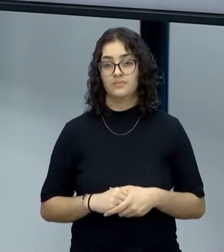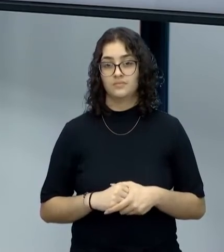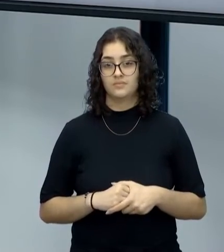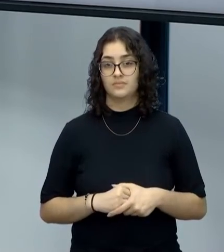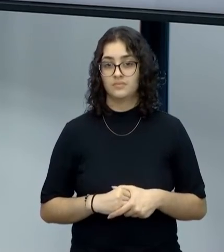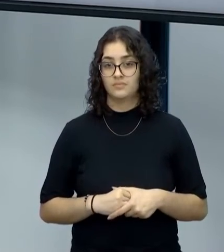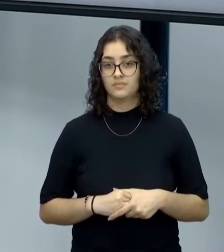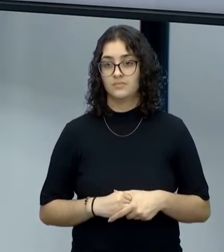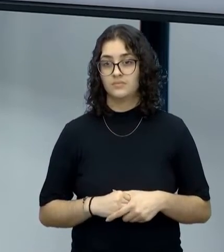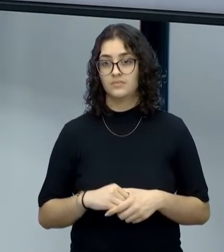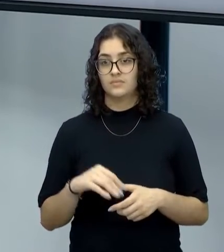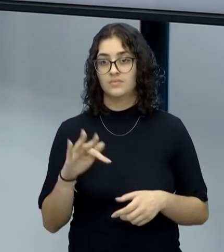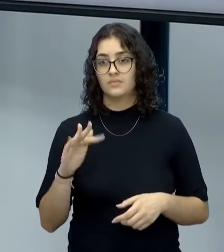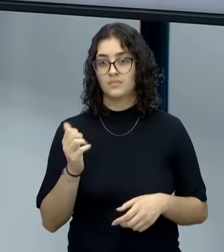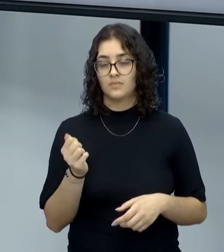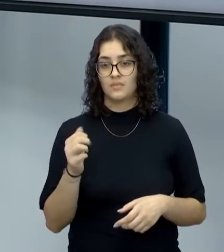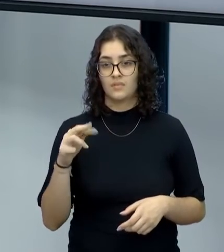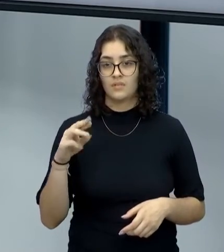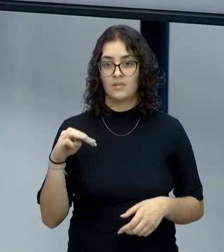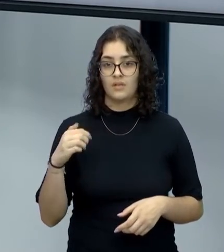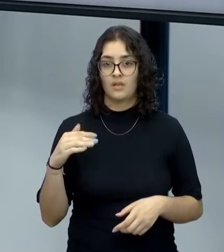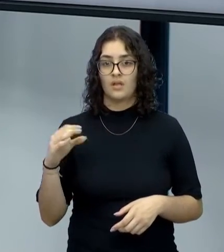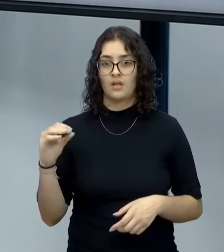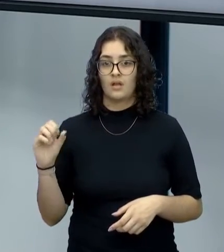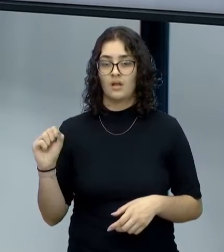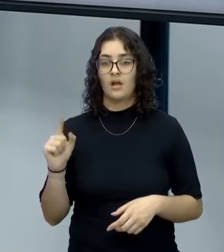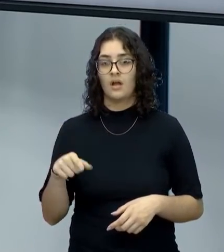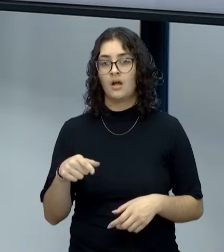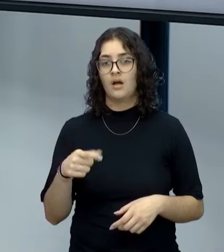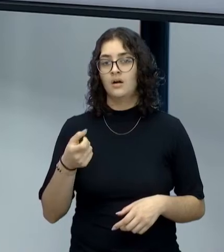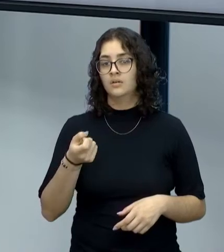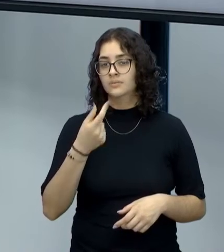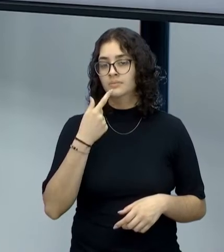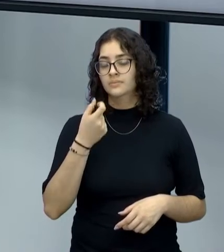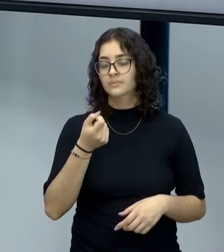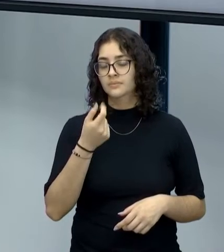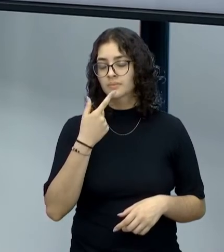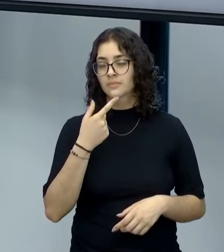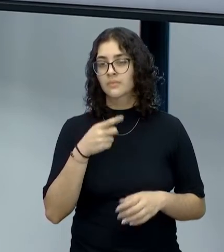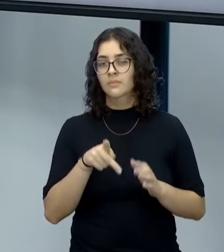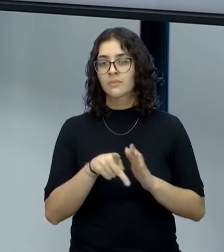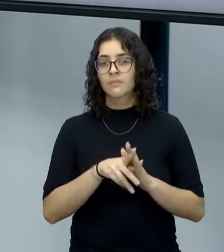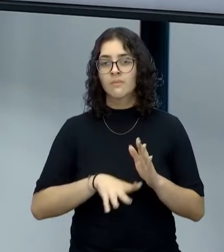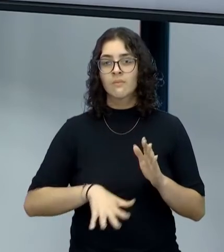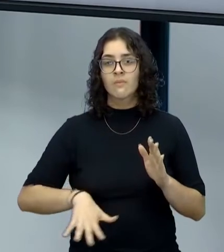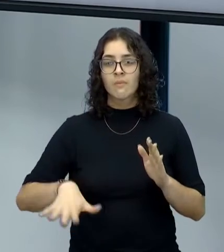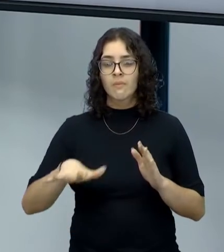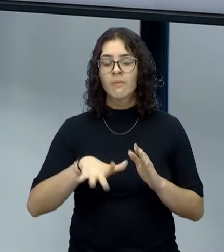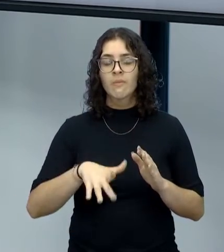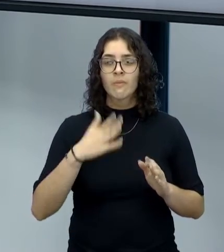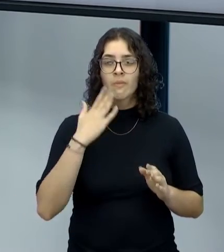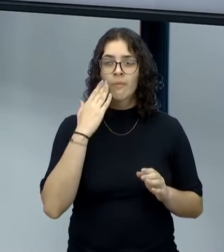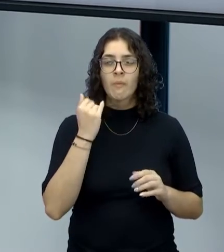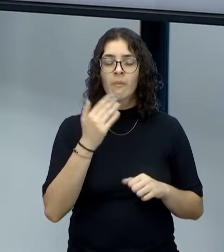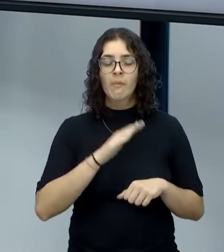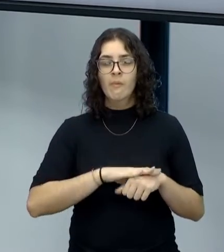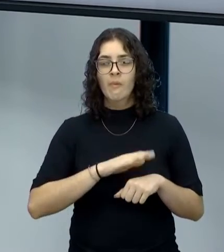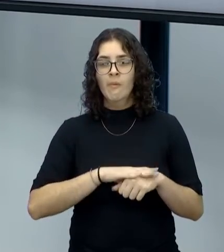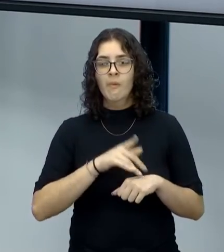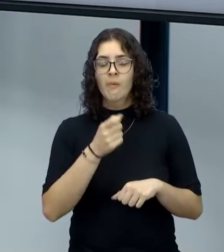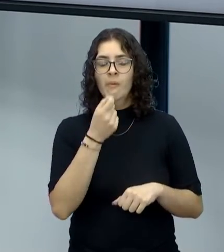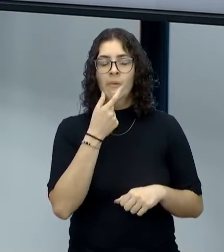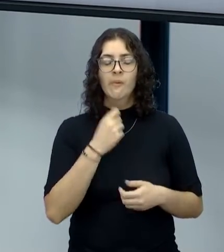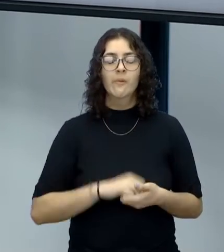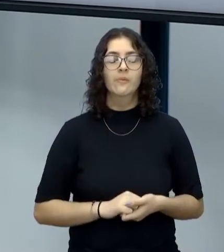os fármacos, os famosos medicamentos no meio ambiente. Você sabe o que você deve fazer com o remédio que você